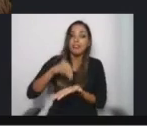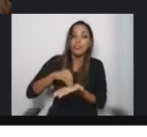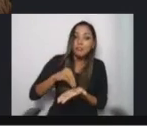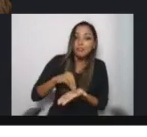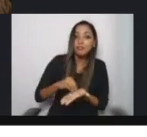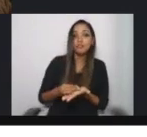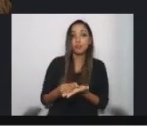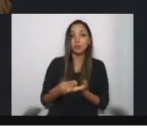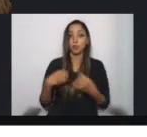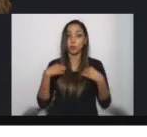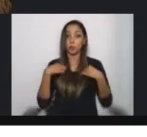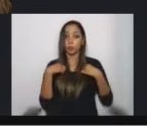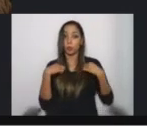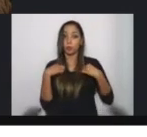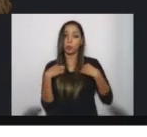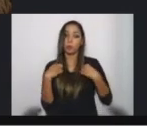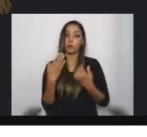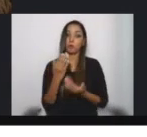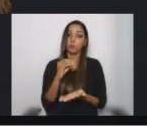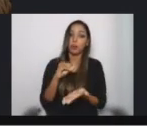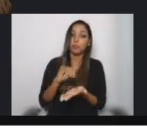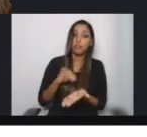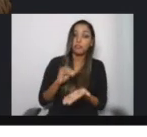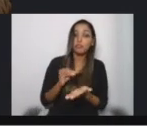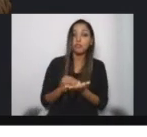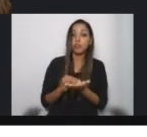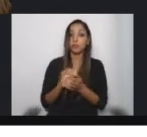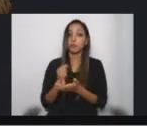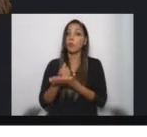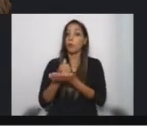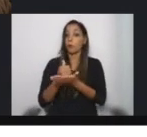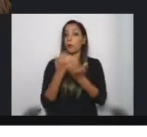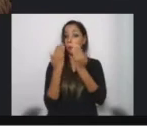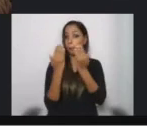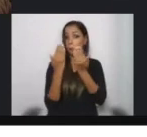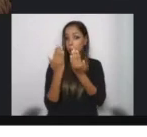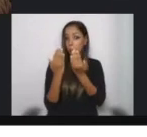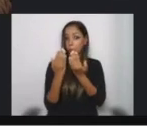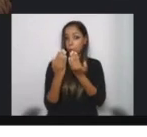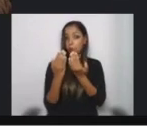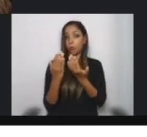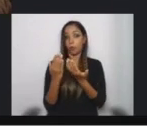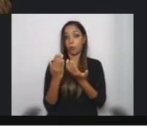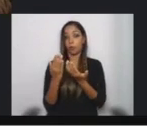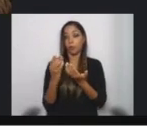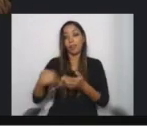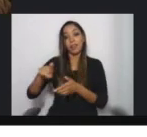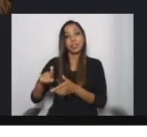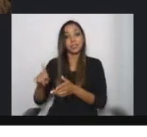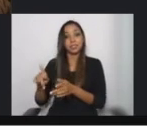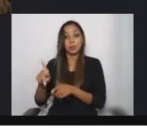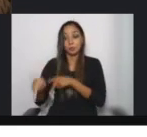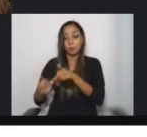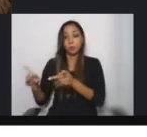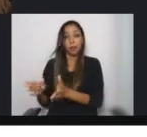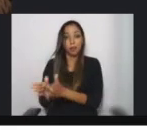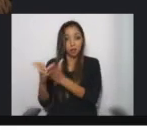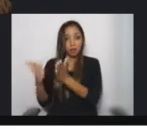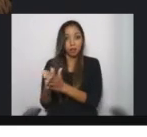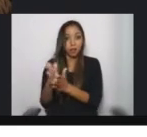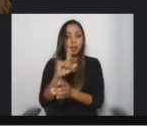junto das populações mais carentes, sem sombra de dúvida, foram as igrejas. Esse papel de chegar onde o Estado